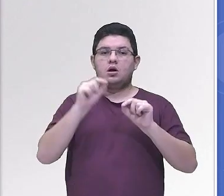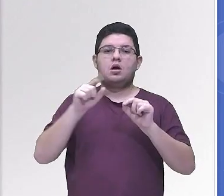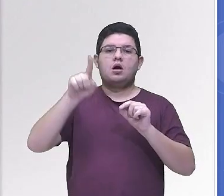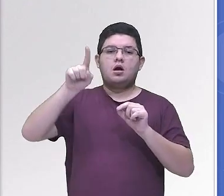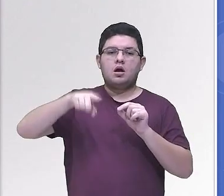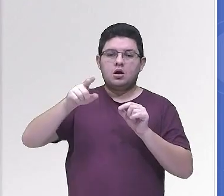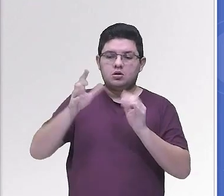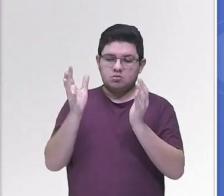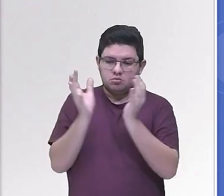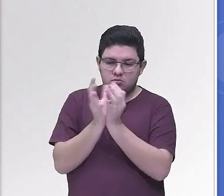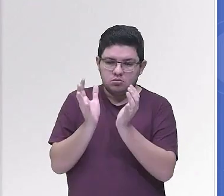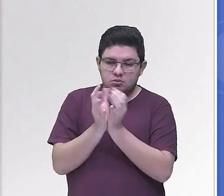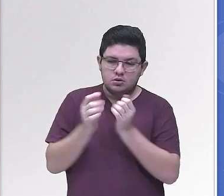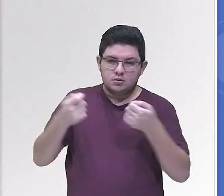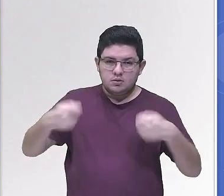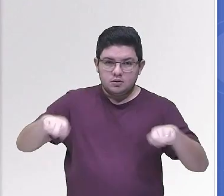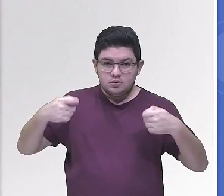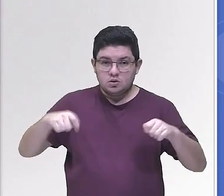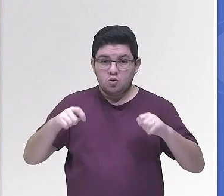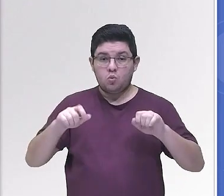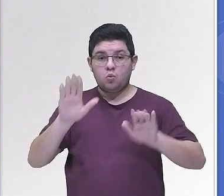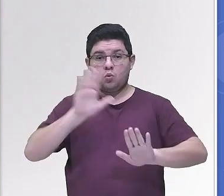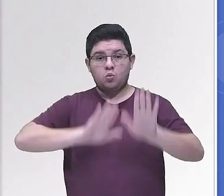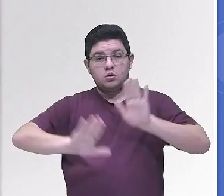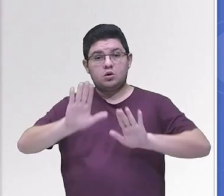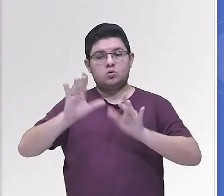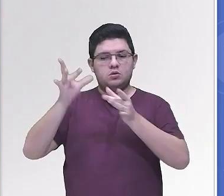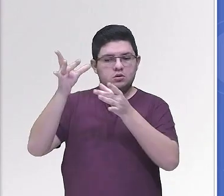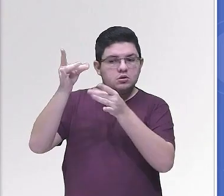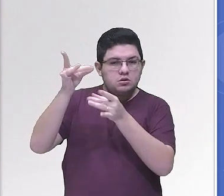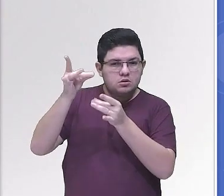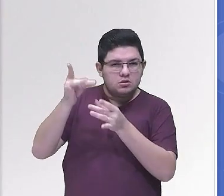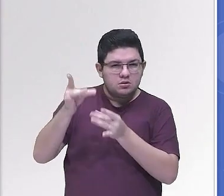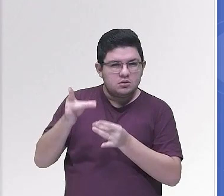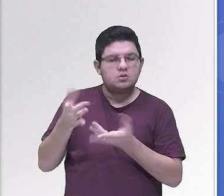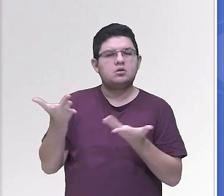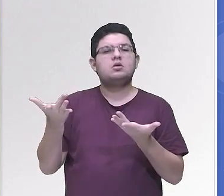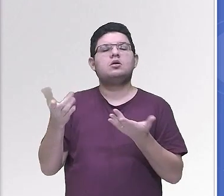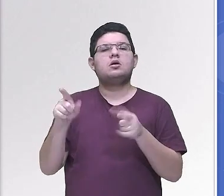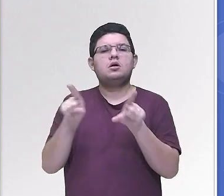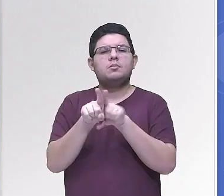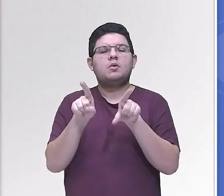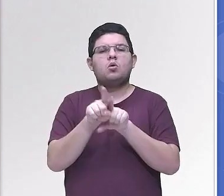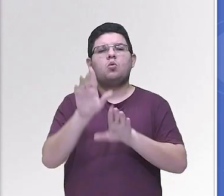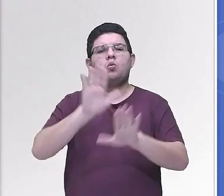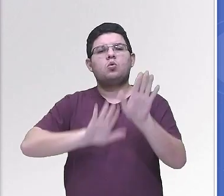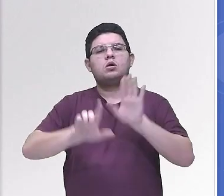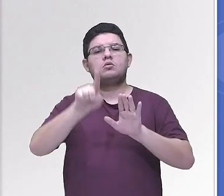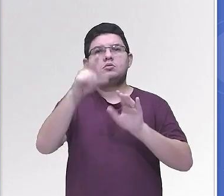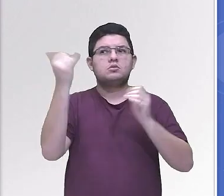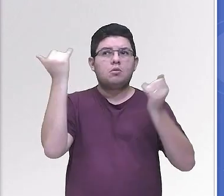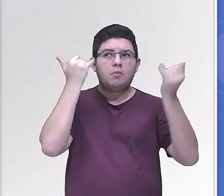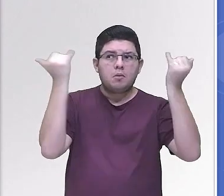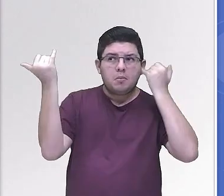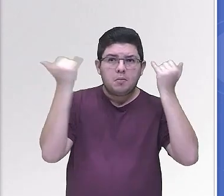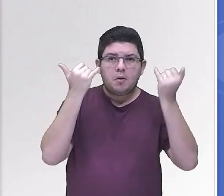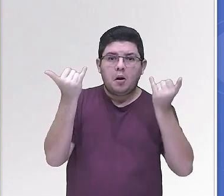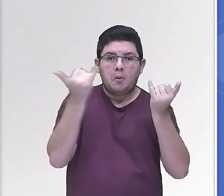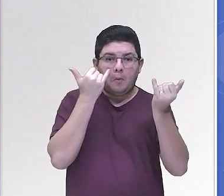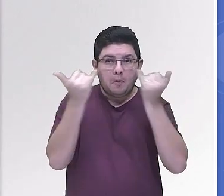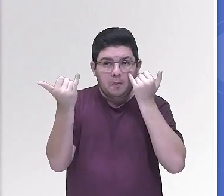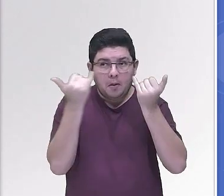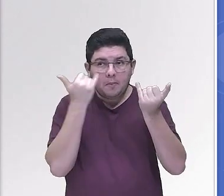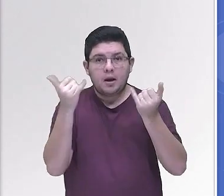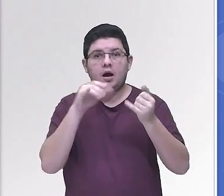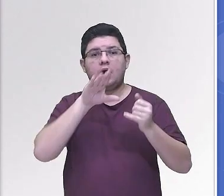muito cuidado com o detalhe. Então era isso que eu quero chamar a atenção. Muito cuidado com aquilo que vocês ouvem, com aquilo que vocês falam,